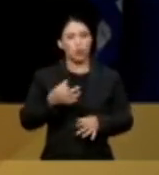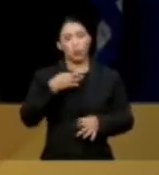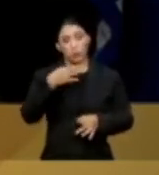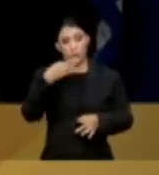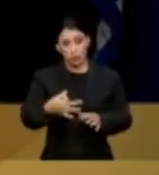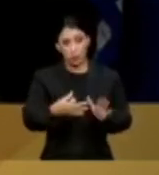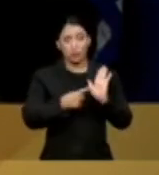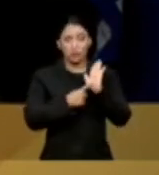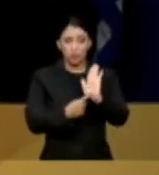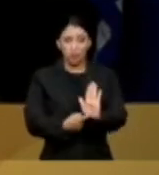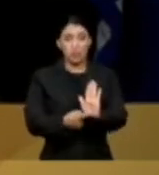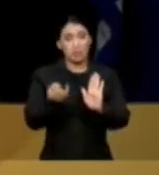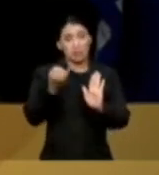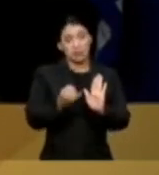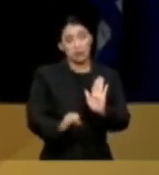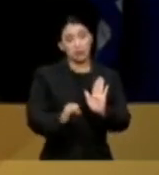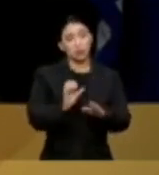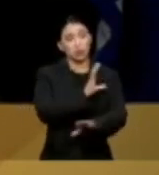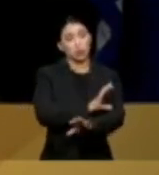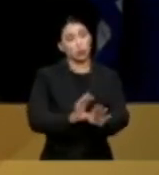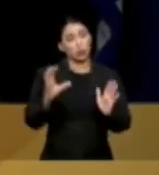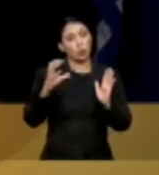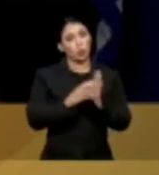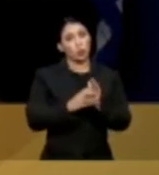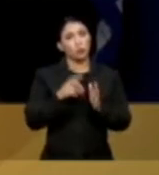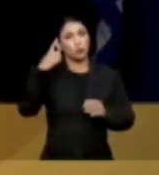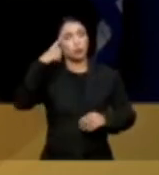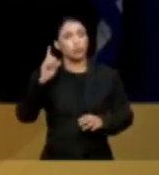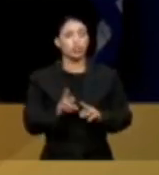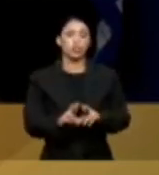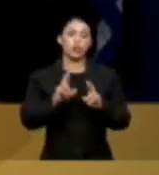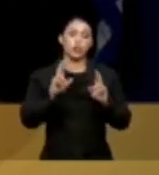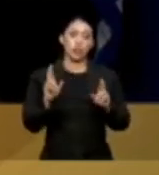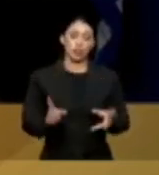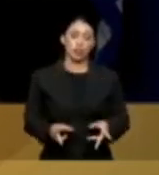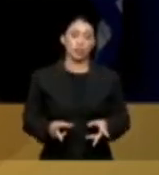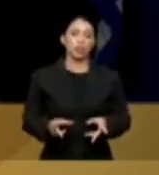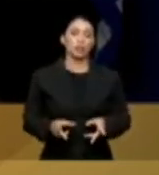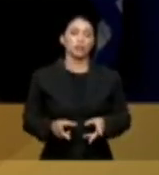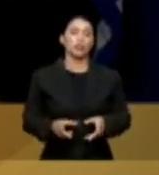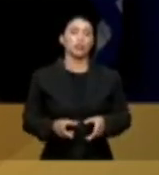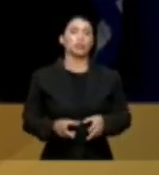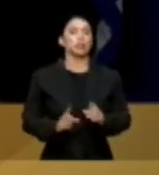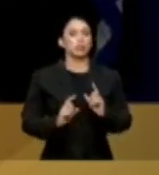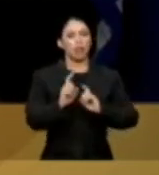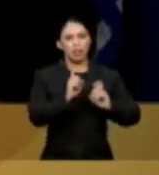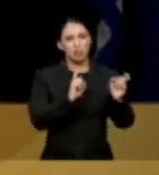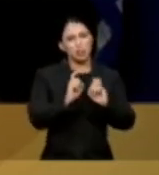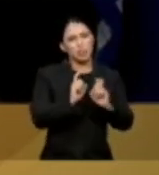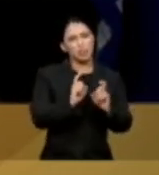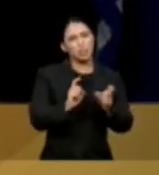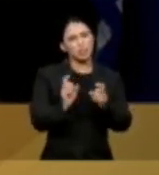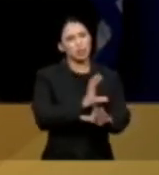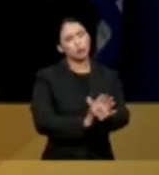circunscrita em saber se a realização da etapa do concurso em dia distinto do determinado pela comissão organizadora, por